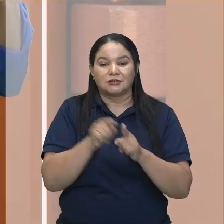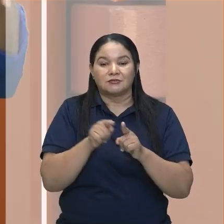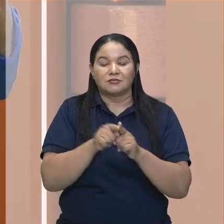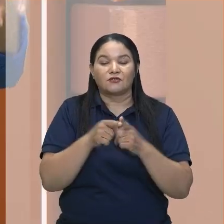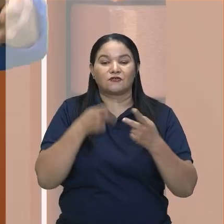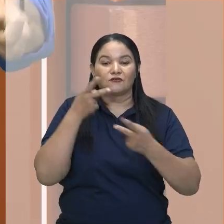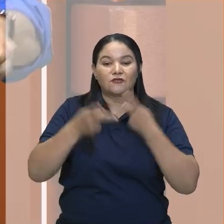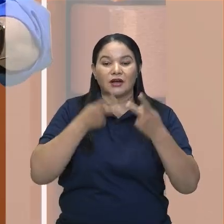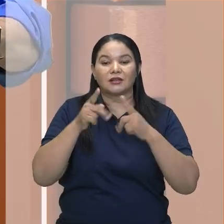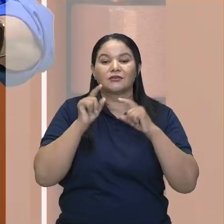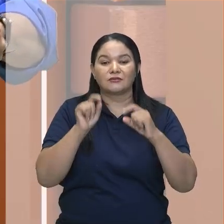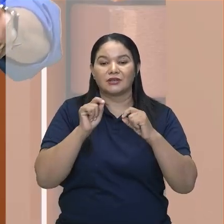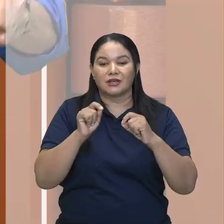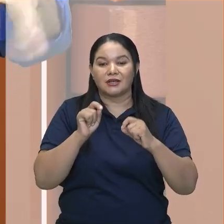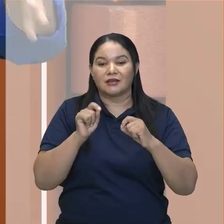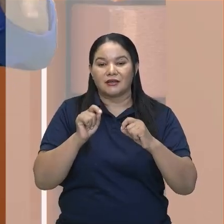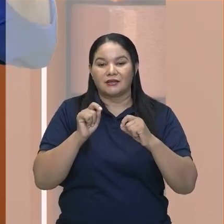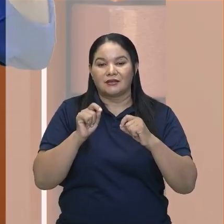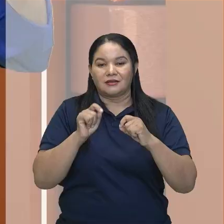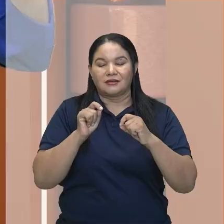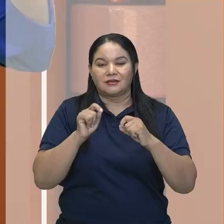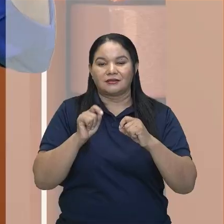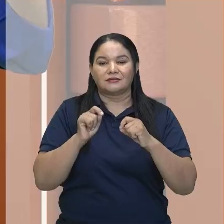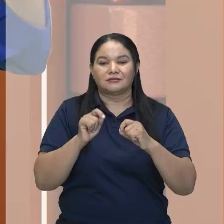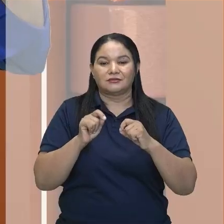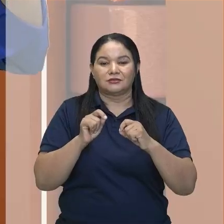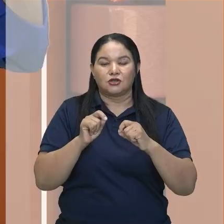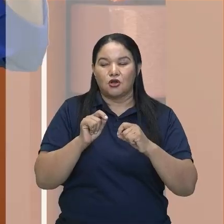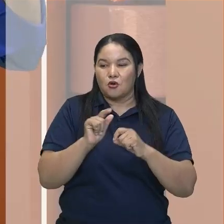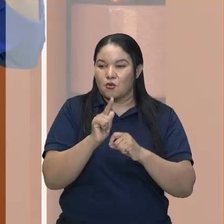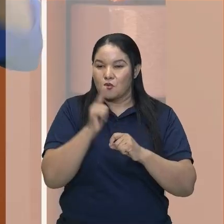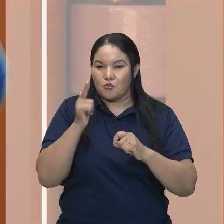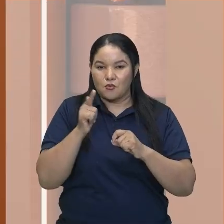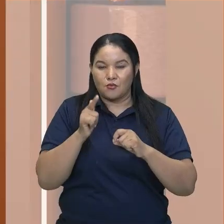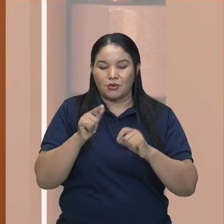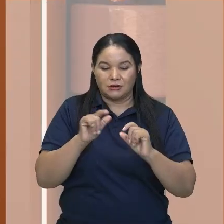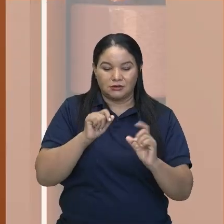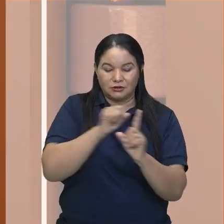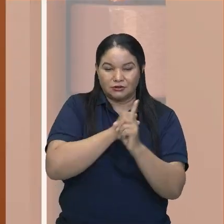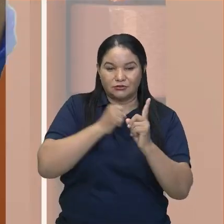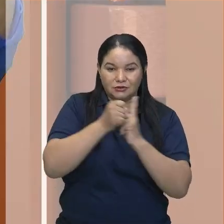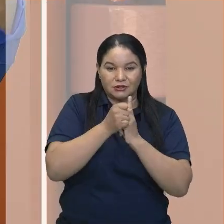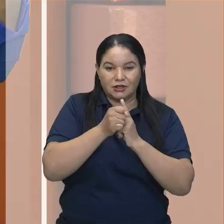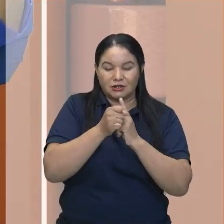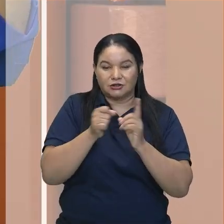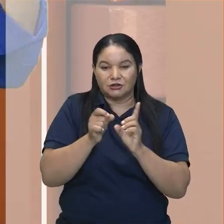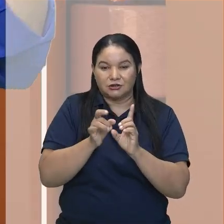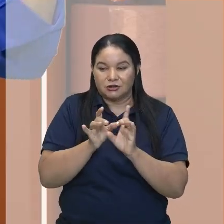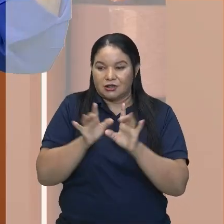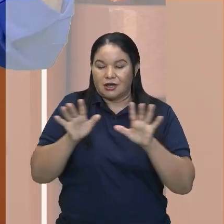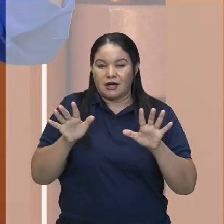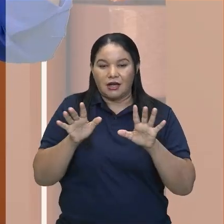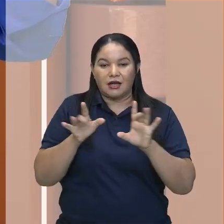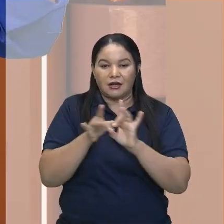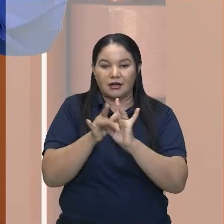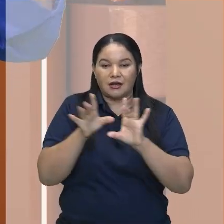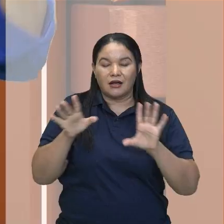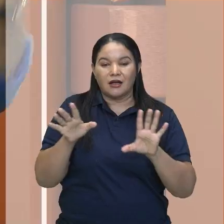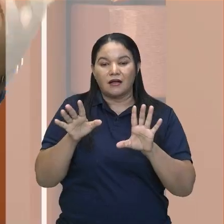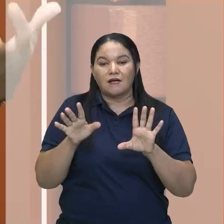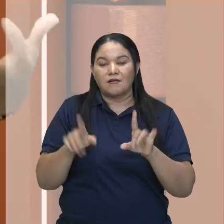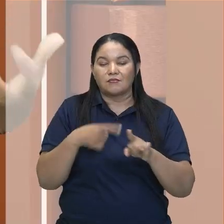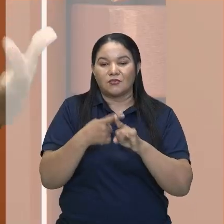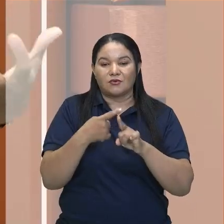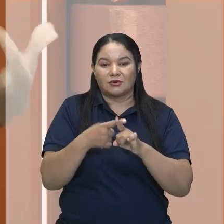diz que nós temos que fazer o quê? Largar as mãos da sociedade como um todo, porque muitas vezes a sociedade